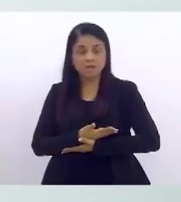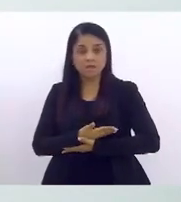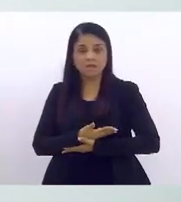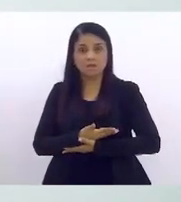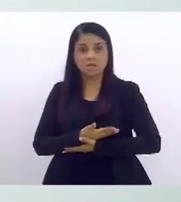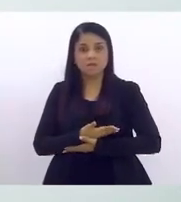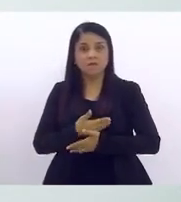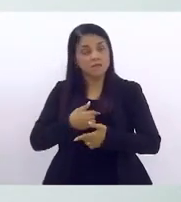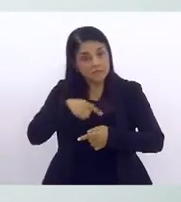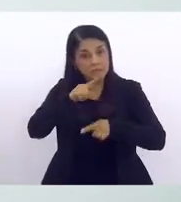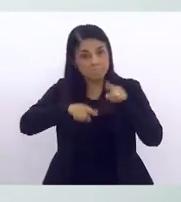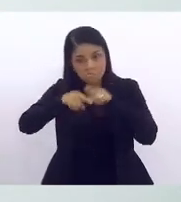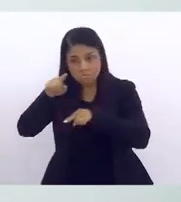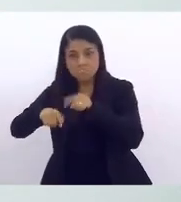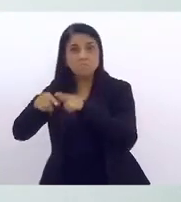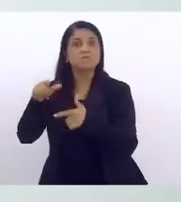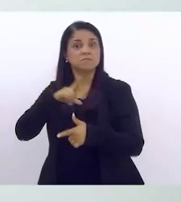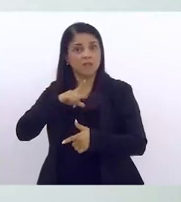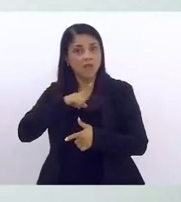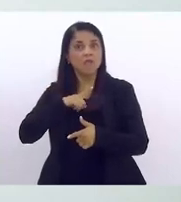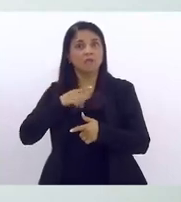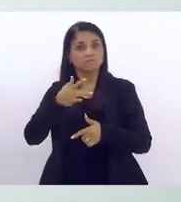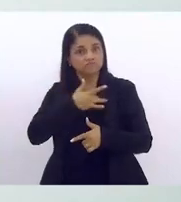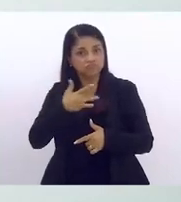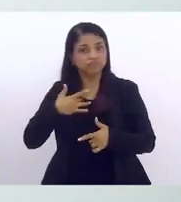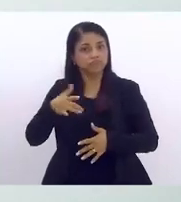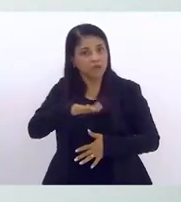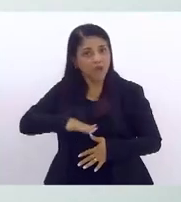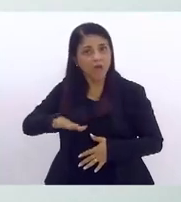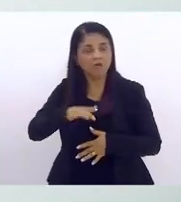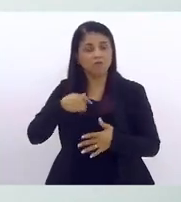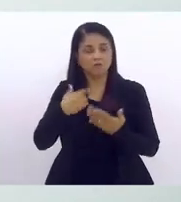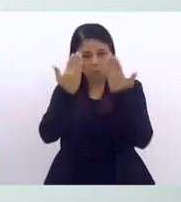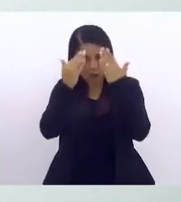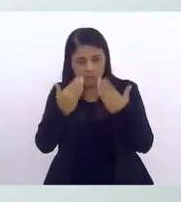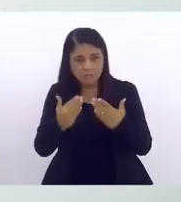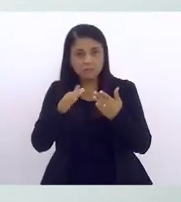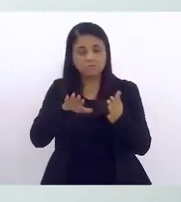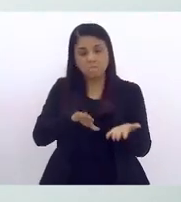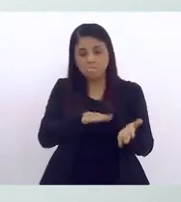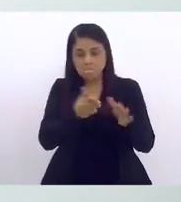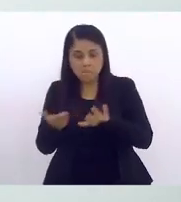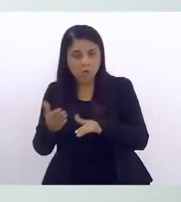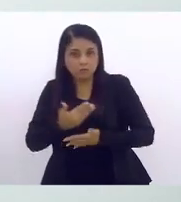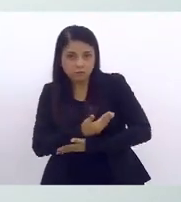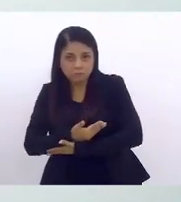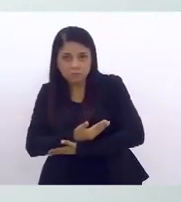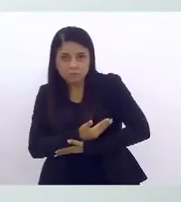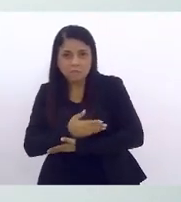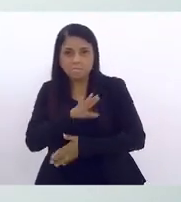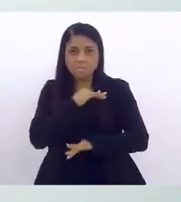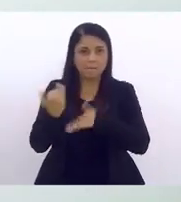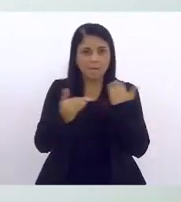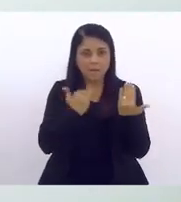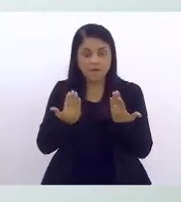de equipamentos de saúde. Quando eu analiso as mortes maternas no estado, 75% delas